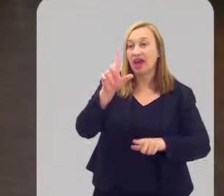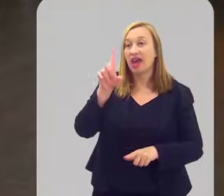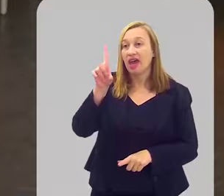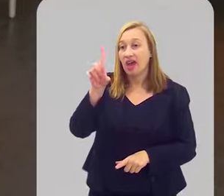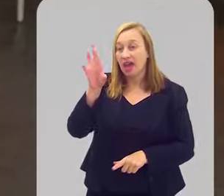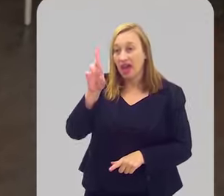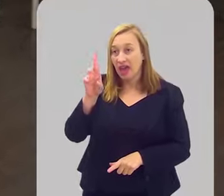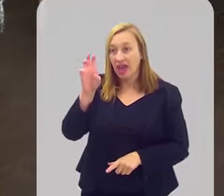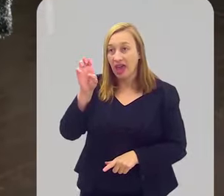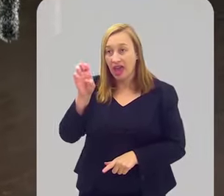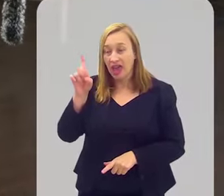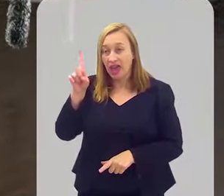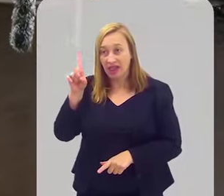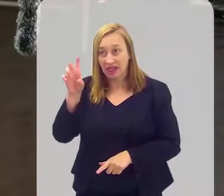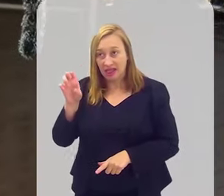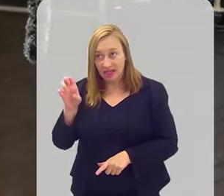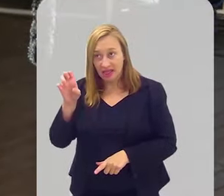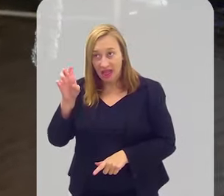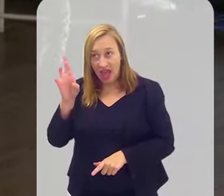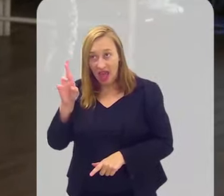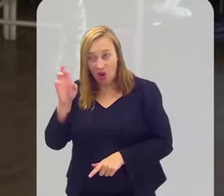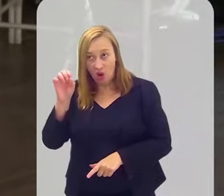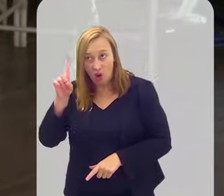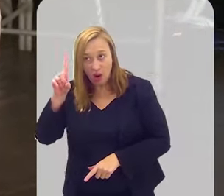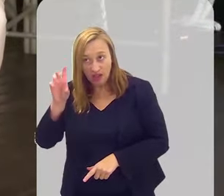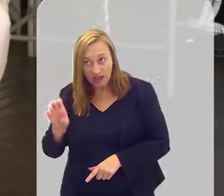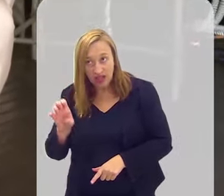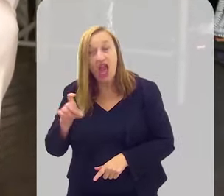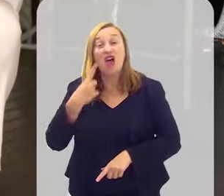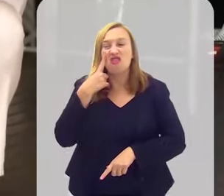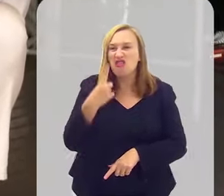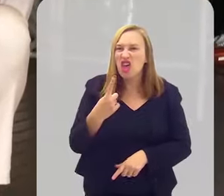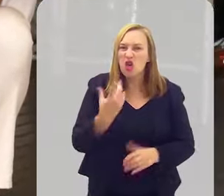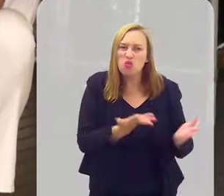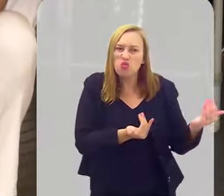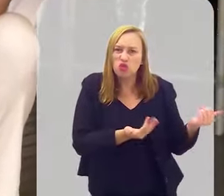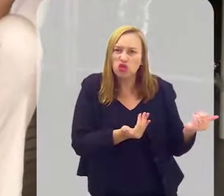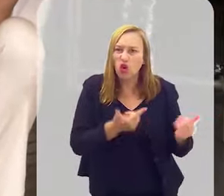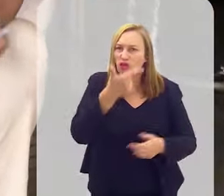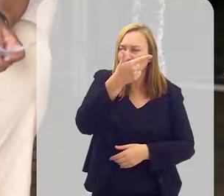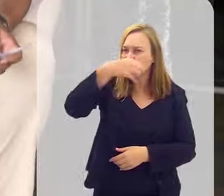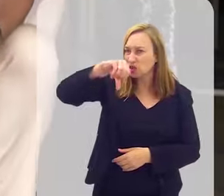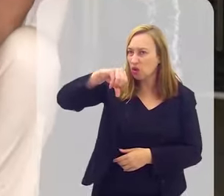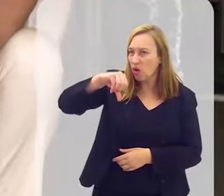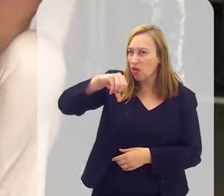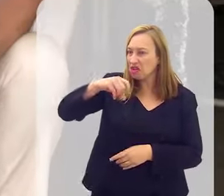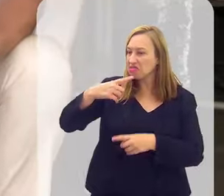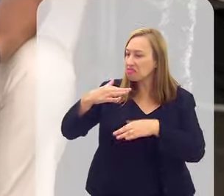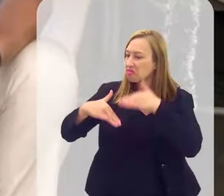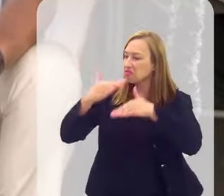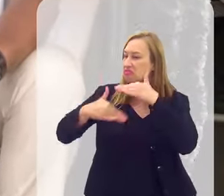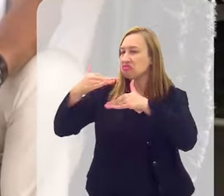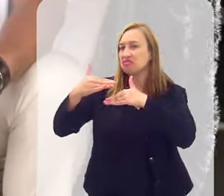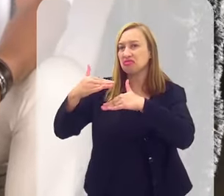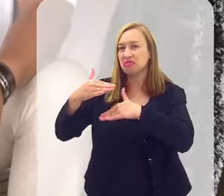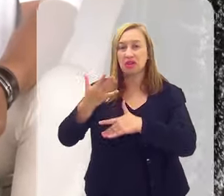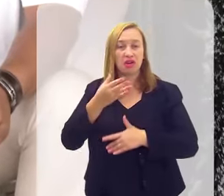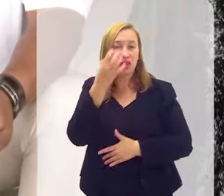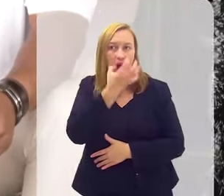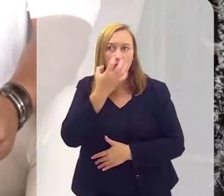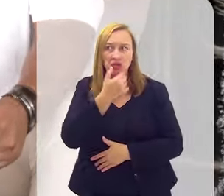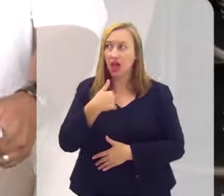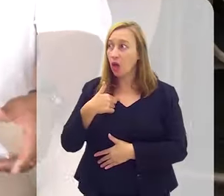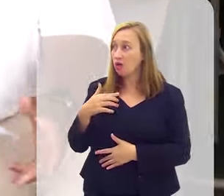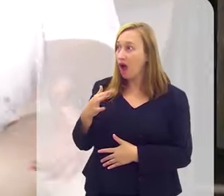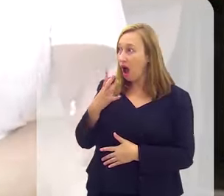começando na minha vida também né e ver um jovem de 29 anos já tão avançado